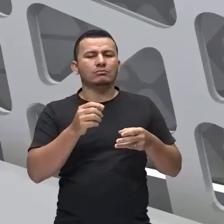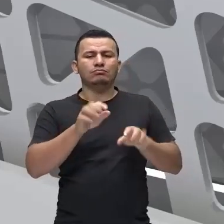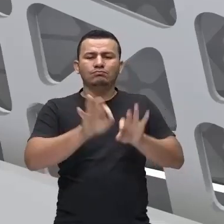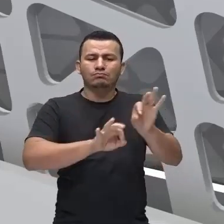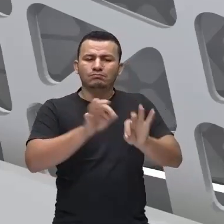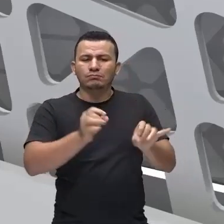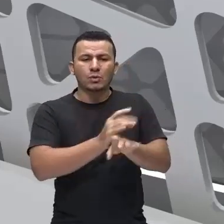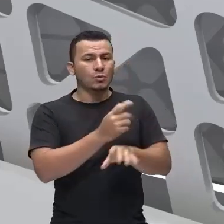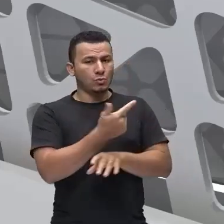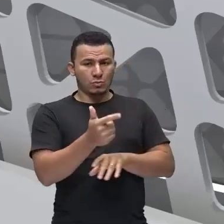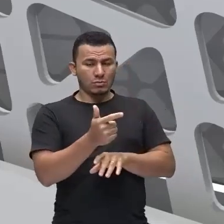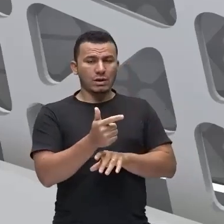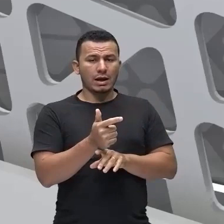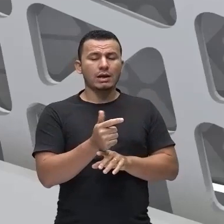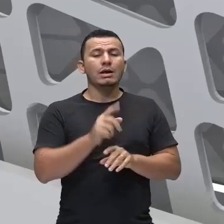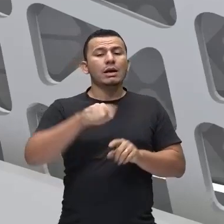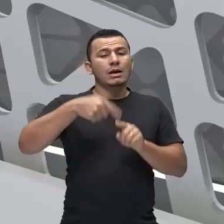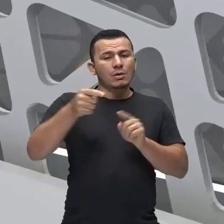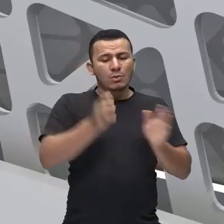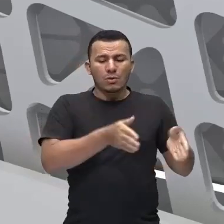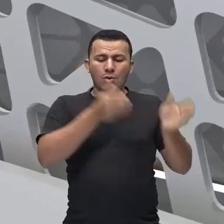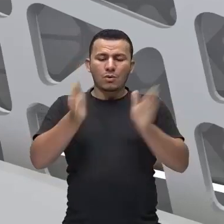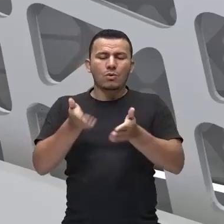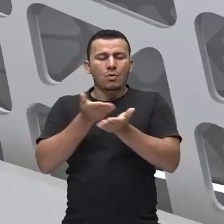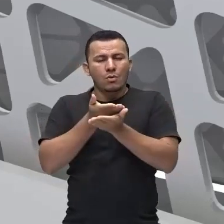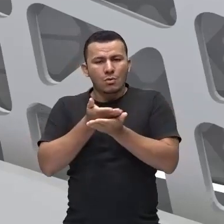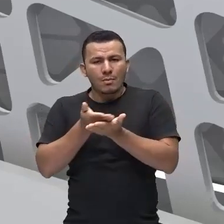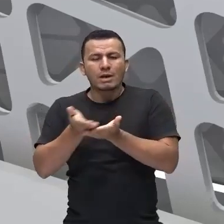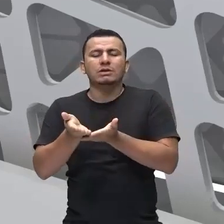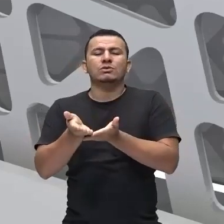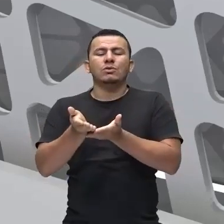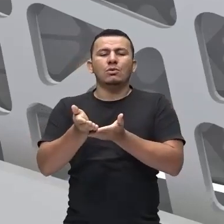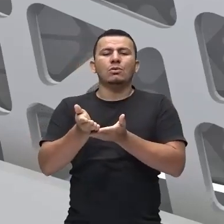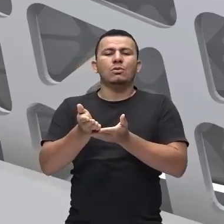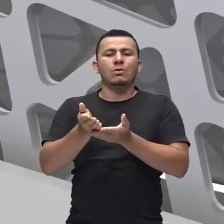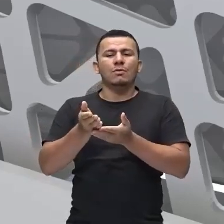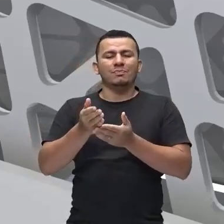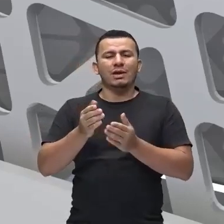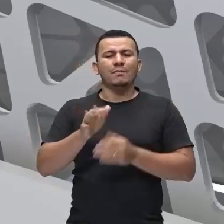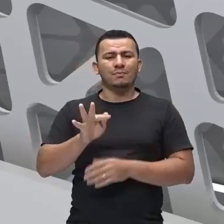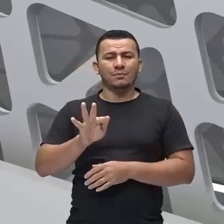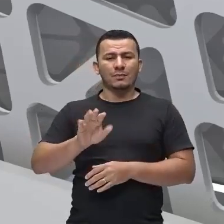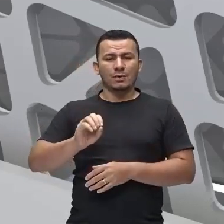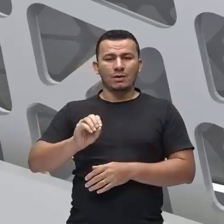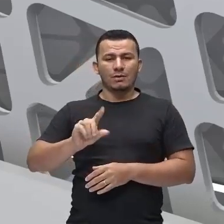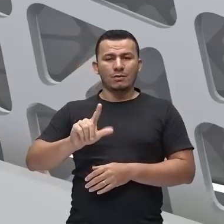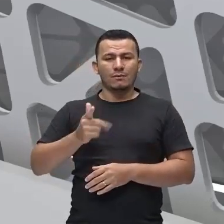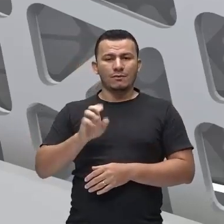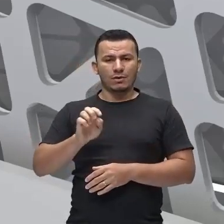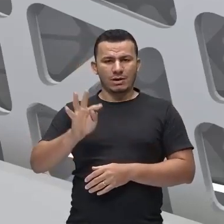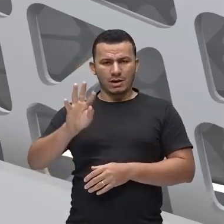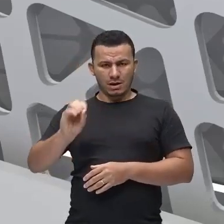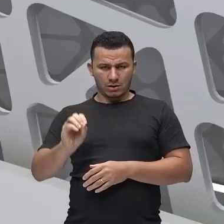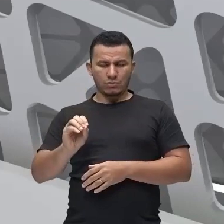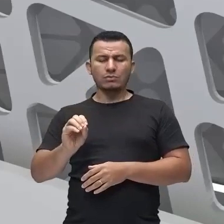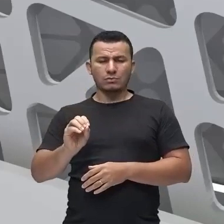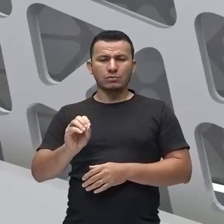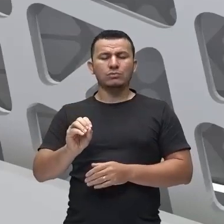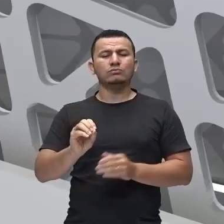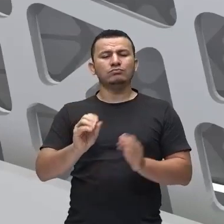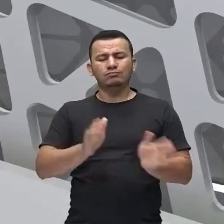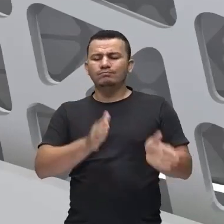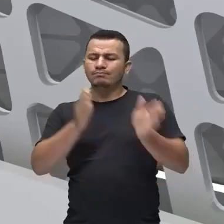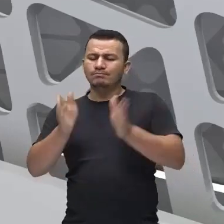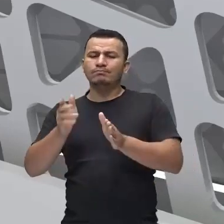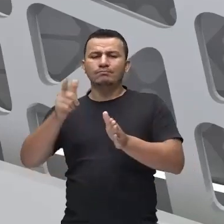o aparecimento dos folhetos embrionários, dos folhetos germinativos. A partir, por mais uma semana, por volta